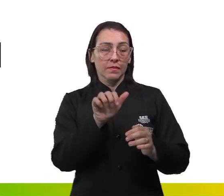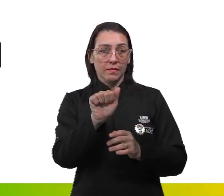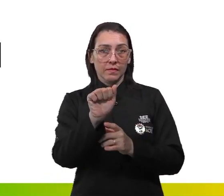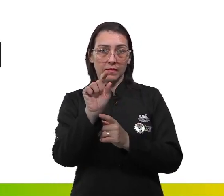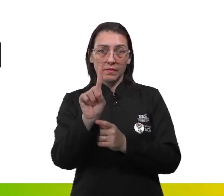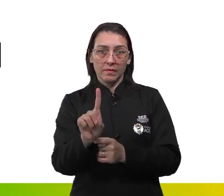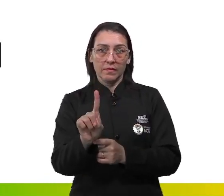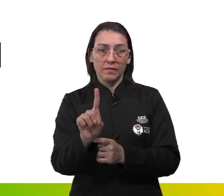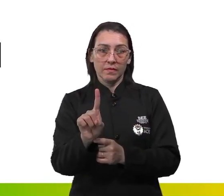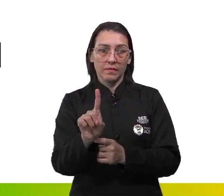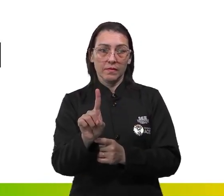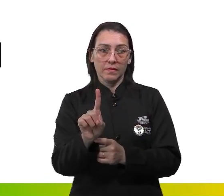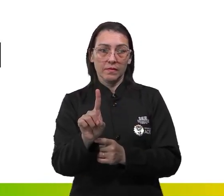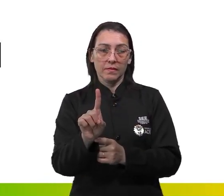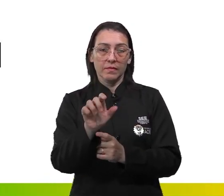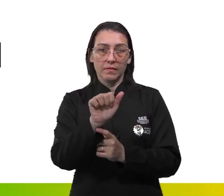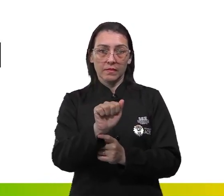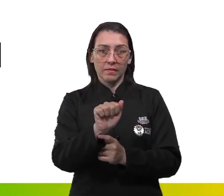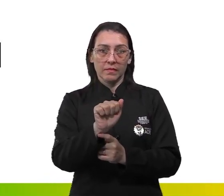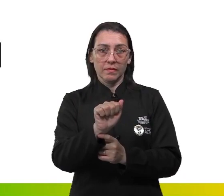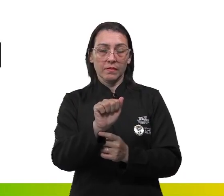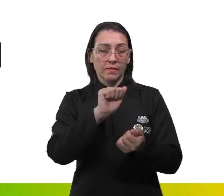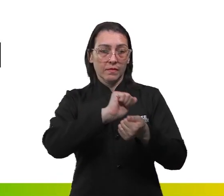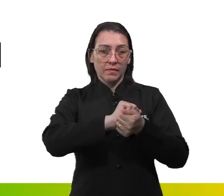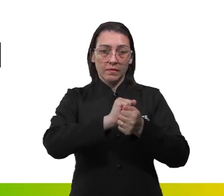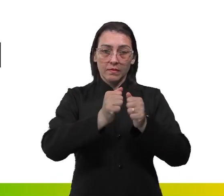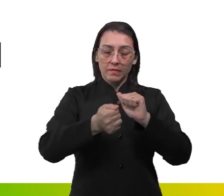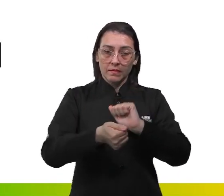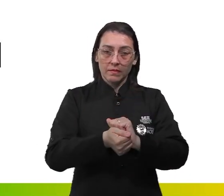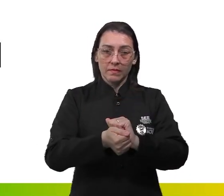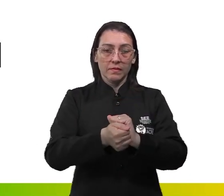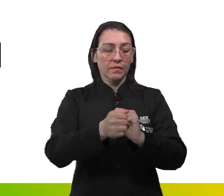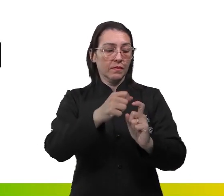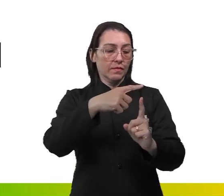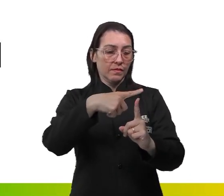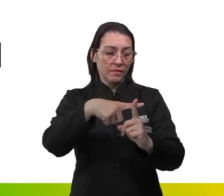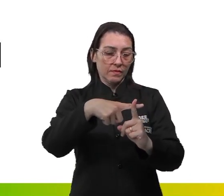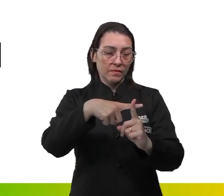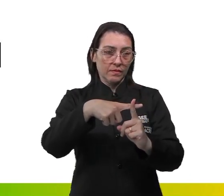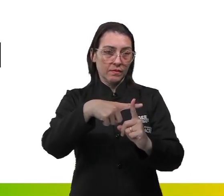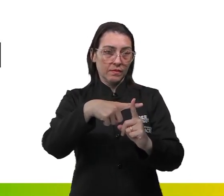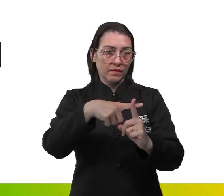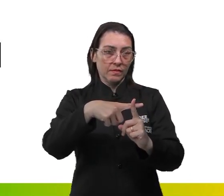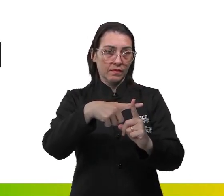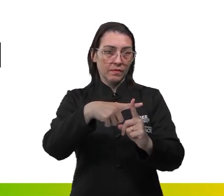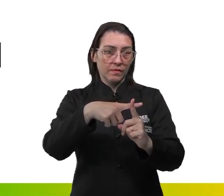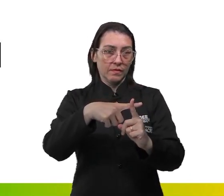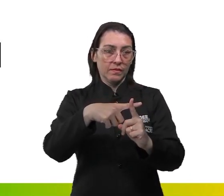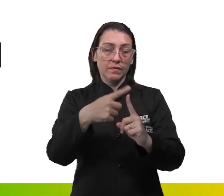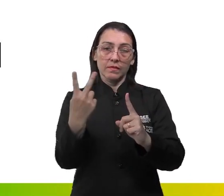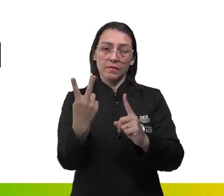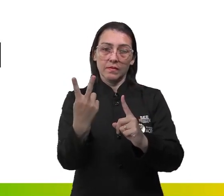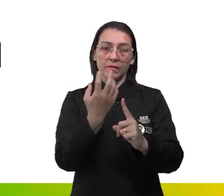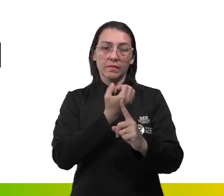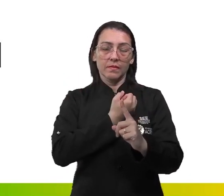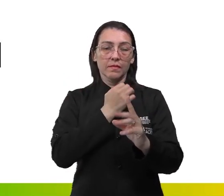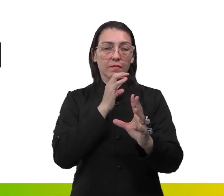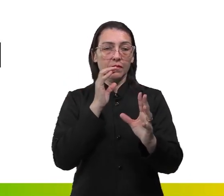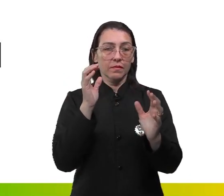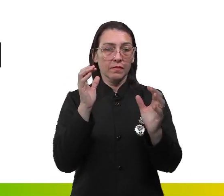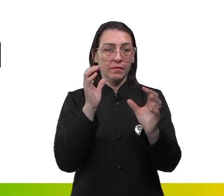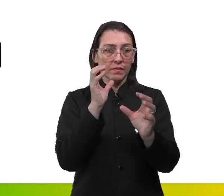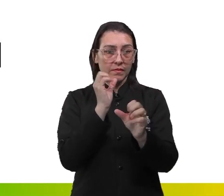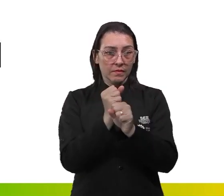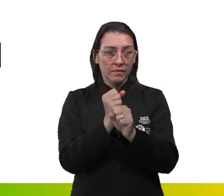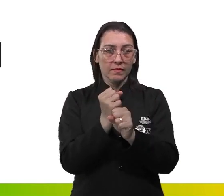A1 é a associatividade da adição. Você pega dois números e soma eles